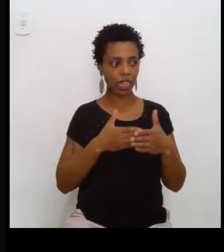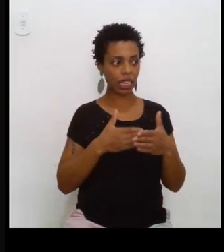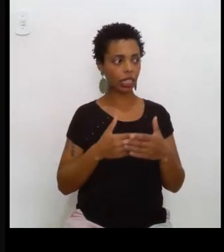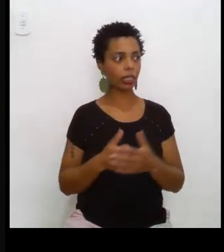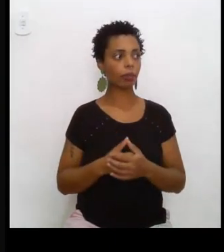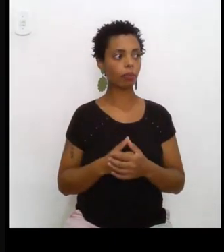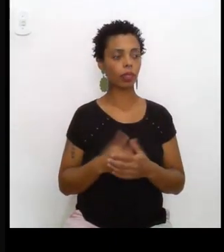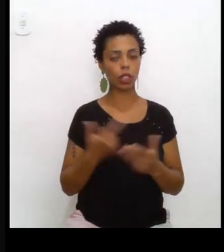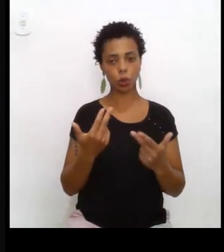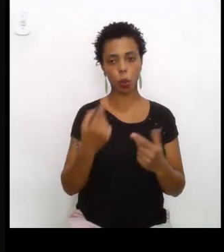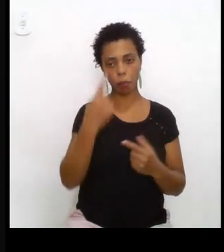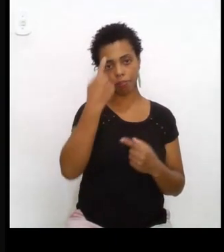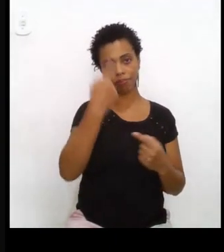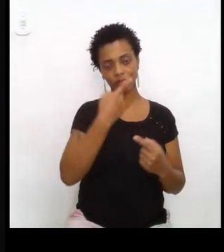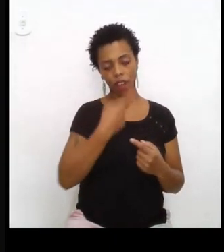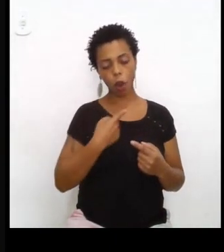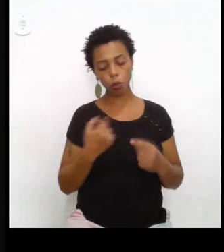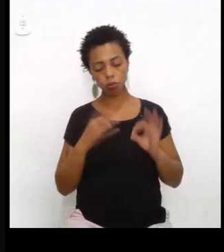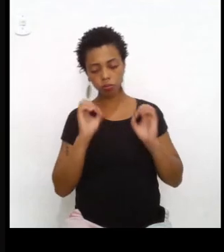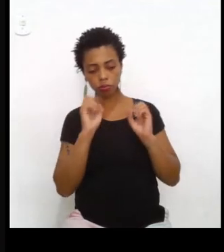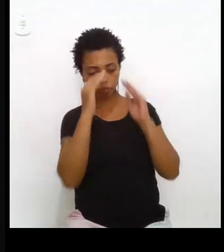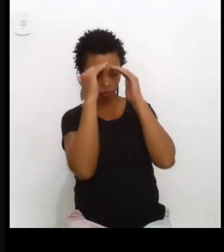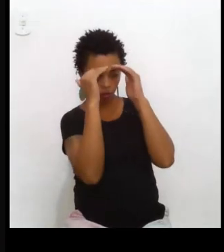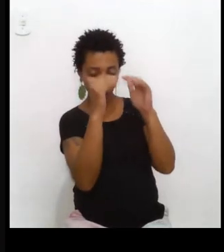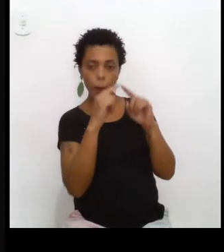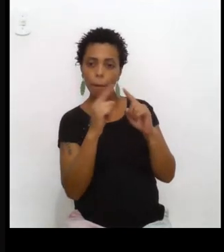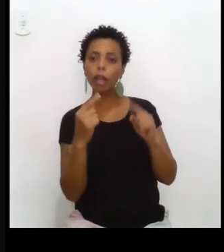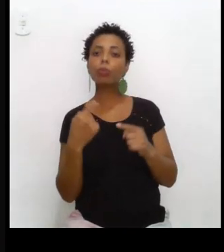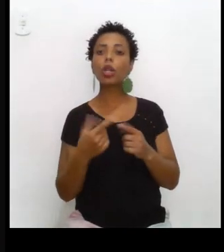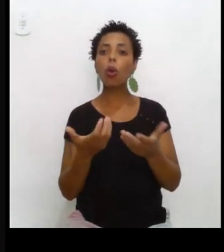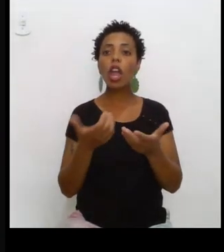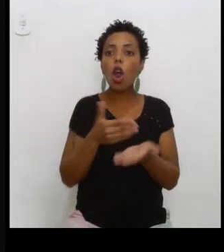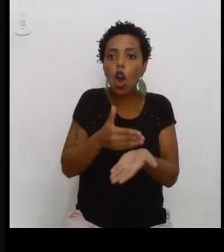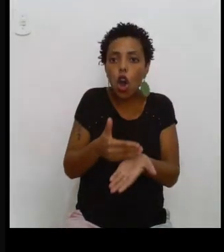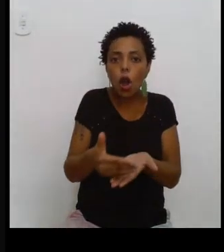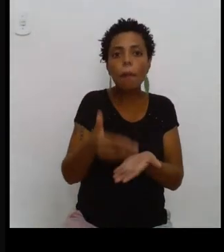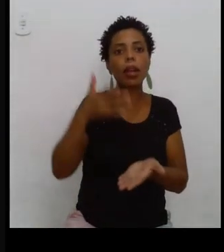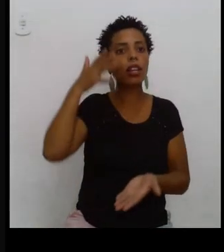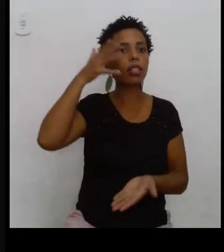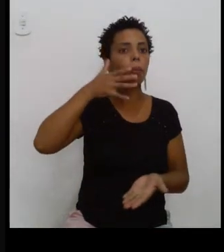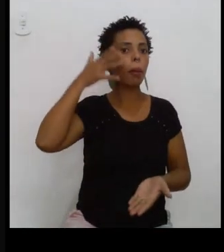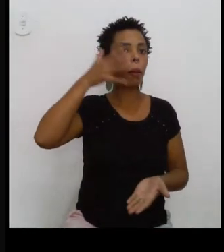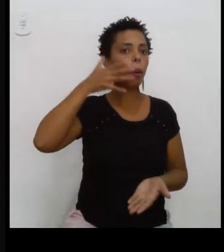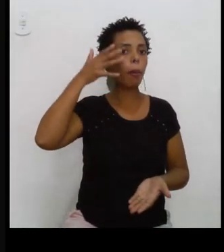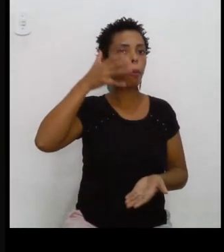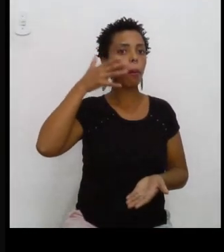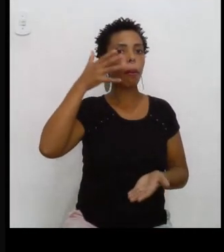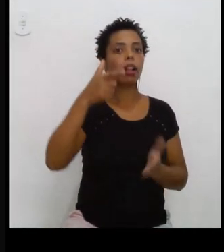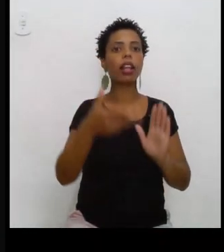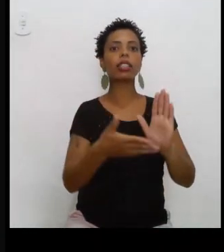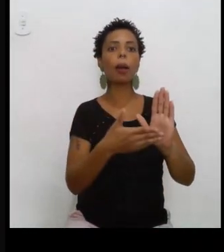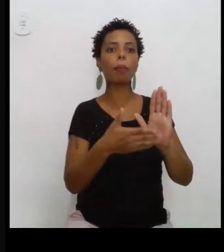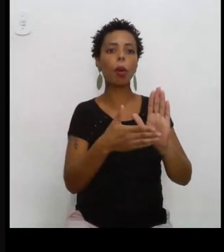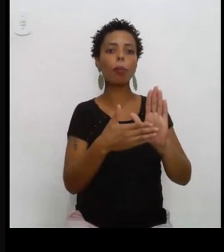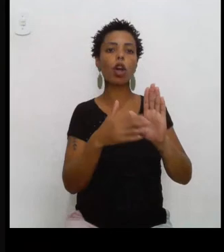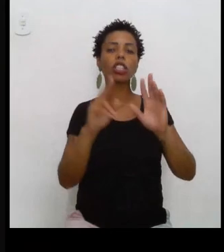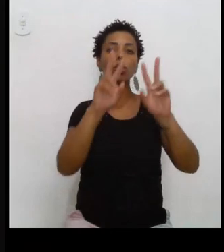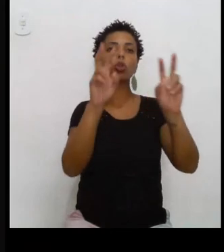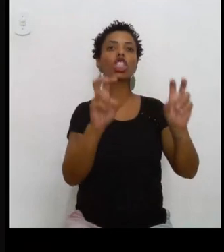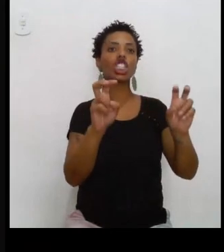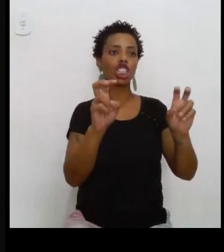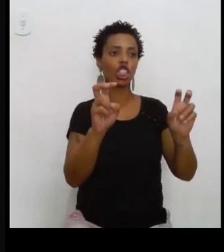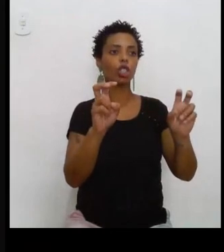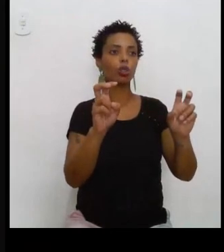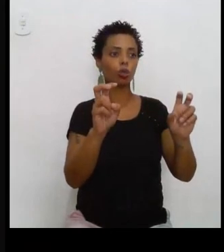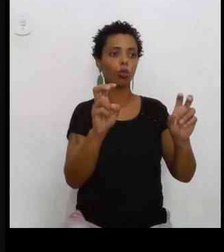orientado é precisava falar isso tudo para chegar no começo dessa fala assim da proposta de título de foi